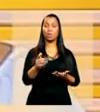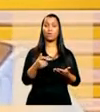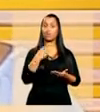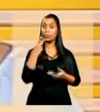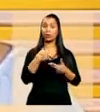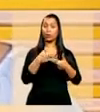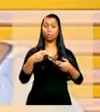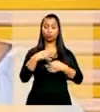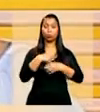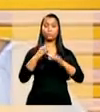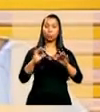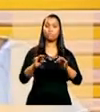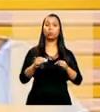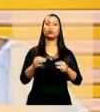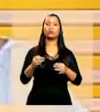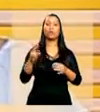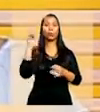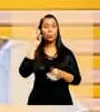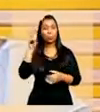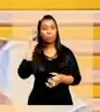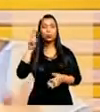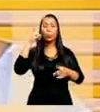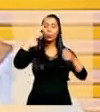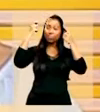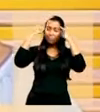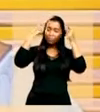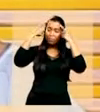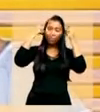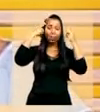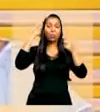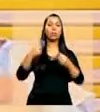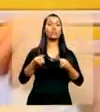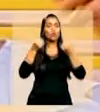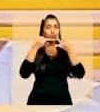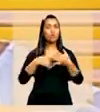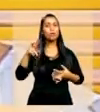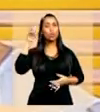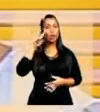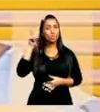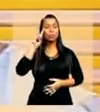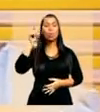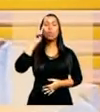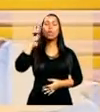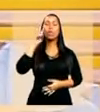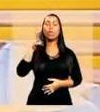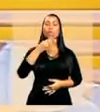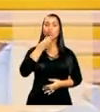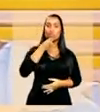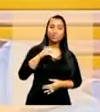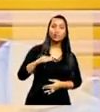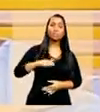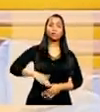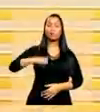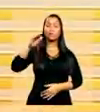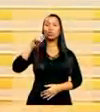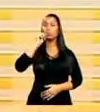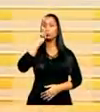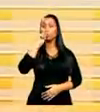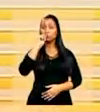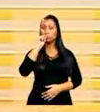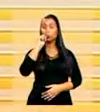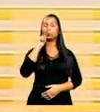forma lúdica, eu pego uma história, invento uma história, conto a história do menino que era grande já e